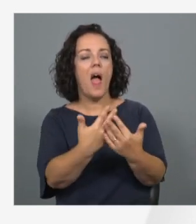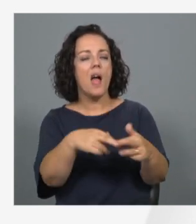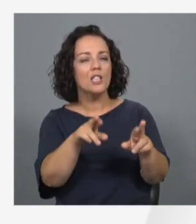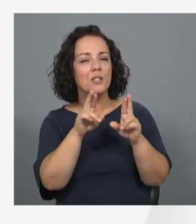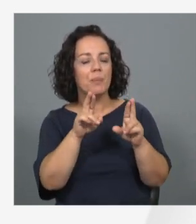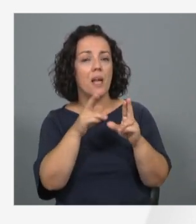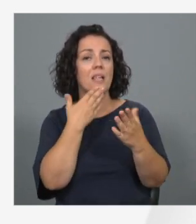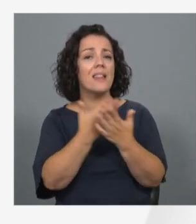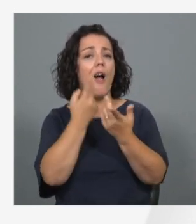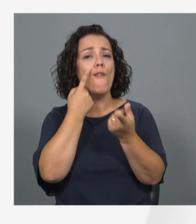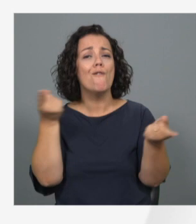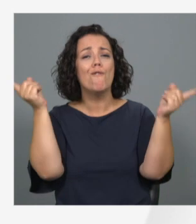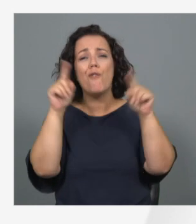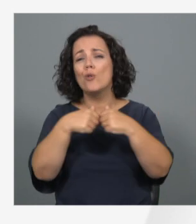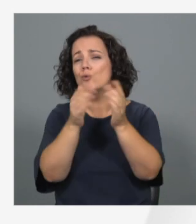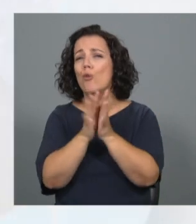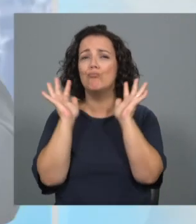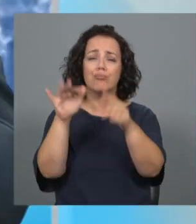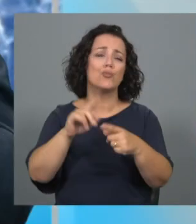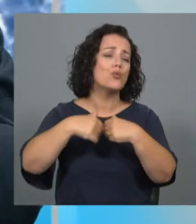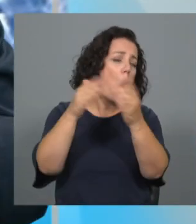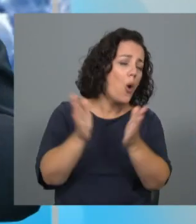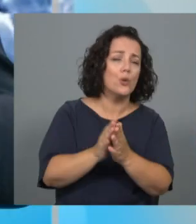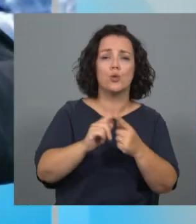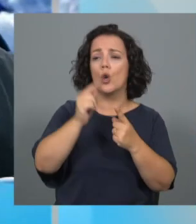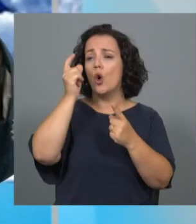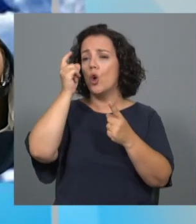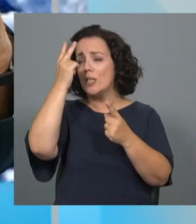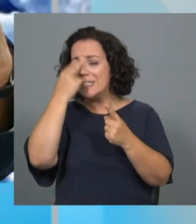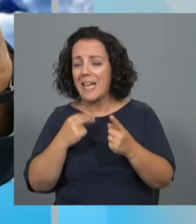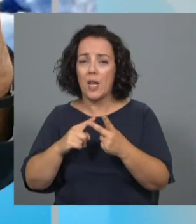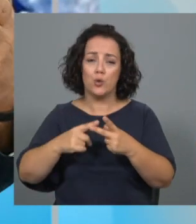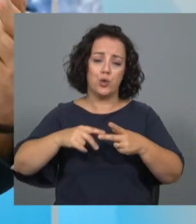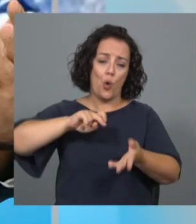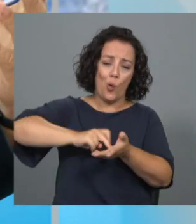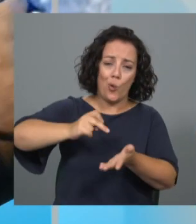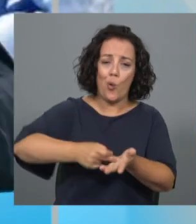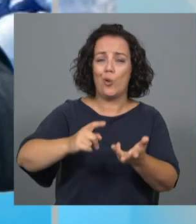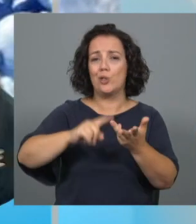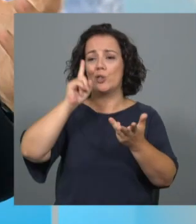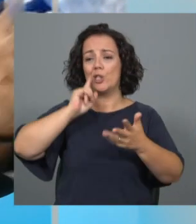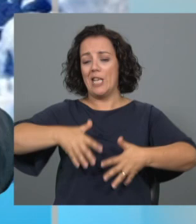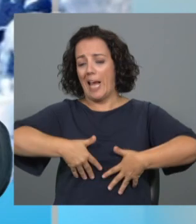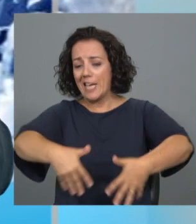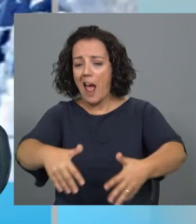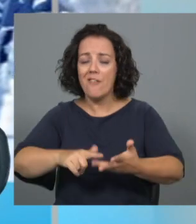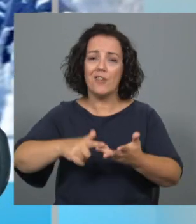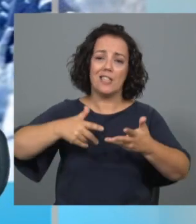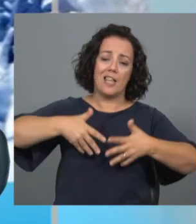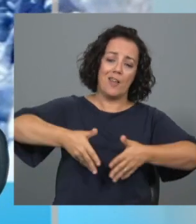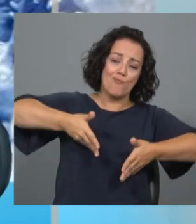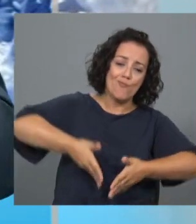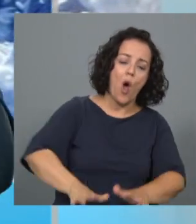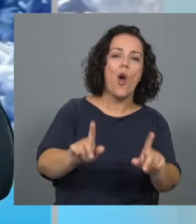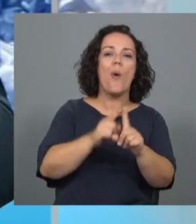todos, dos cegos, dos coxos, das mulheres que estão grávidas, das que deram à luz. É a libertação